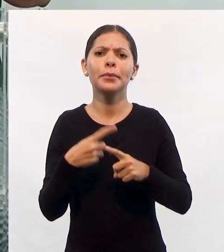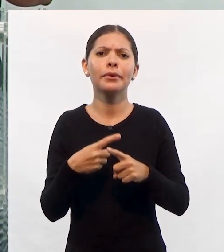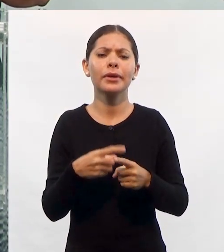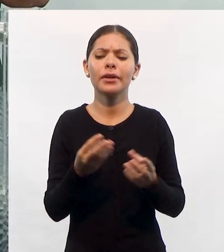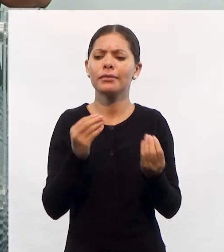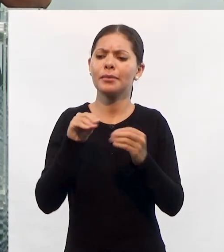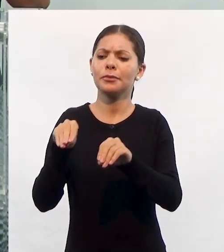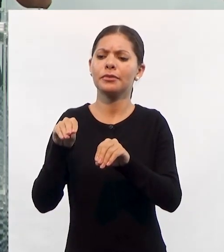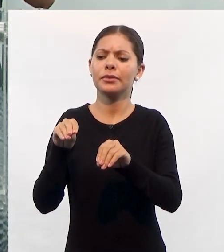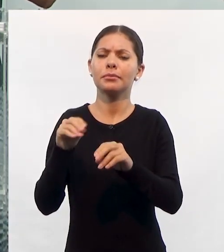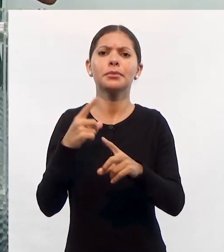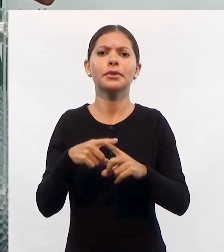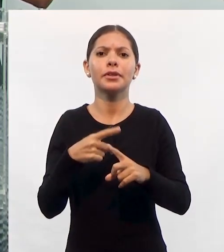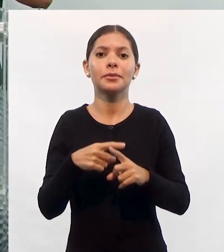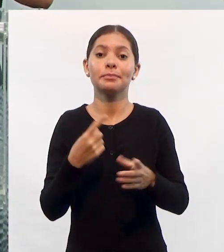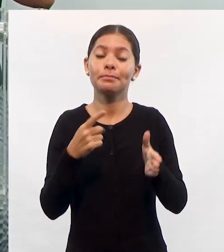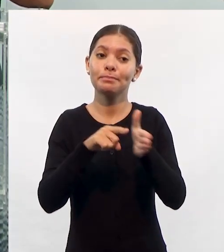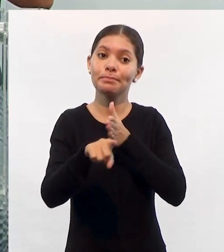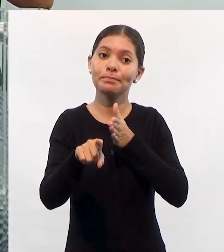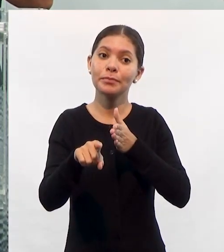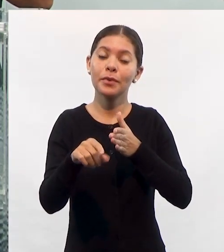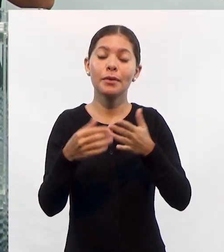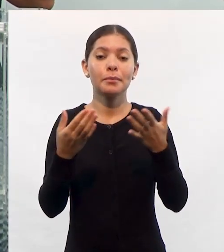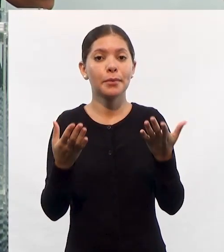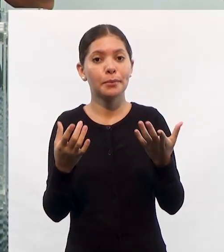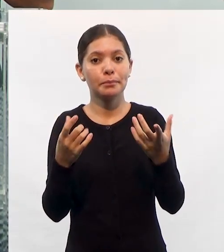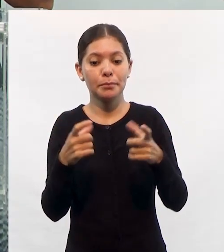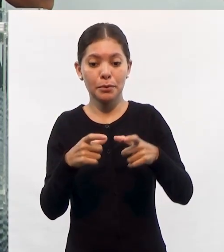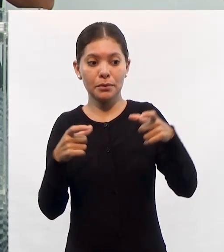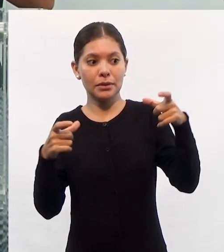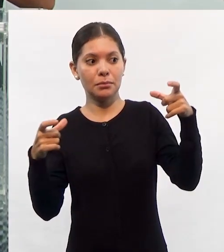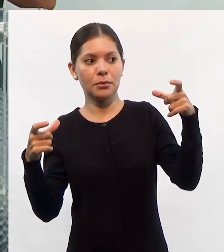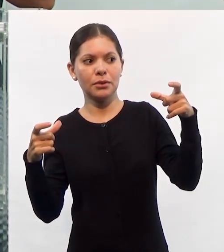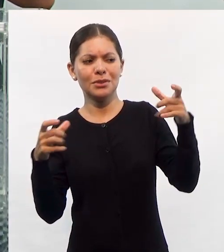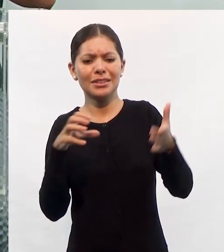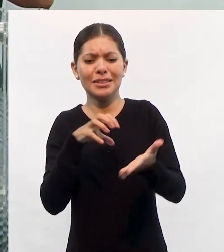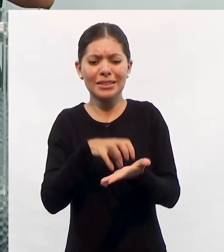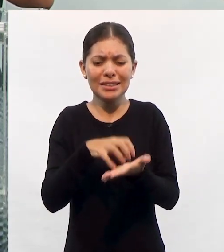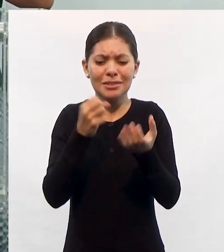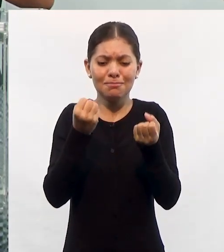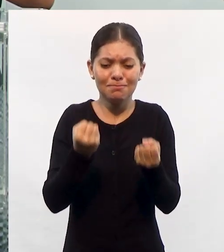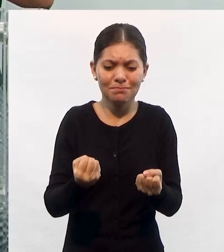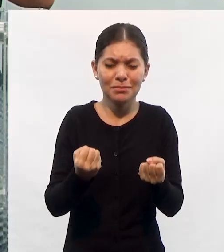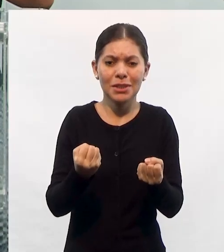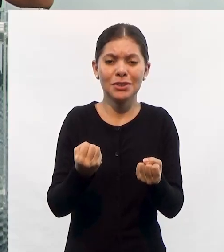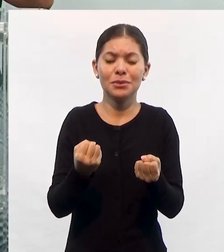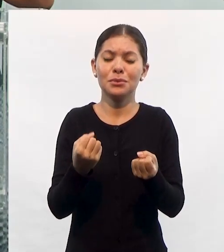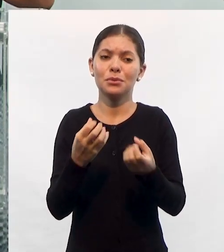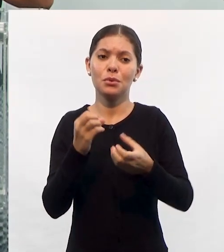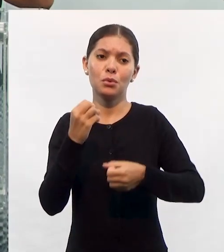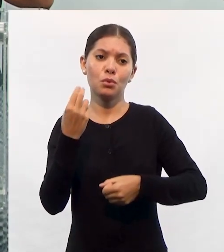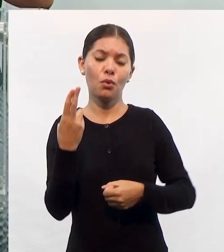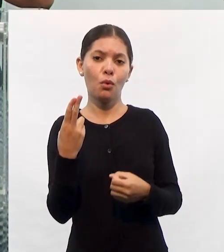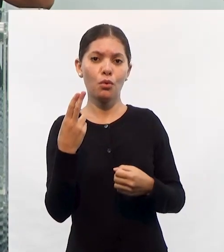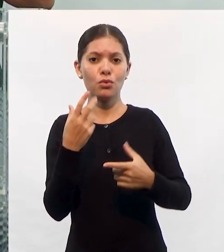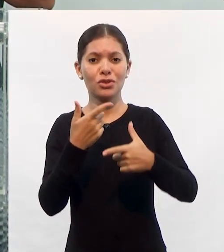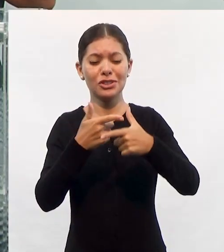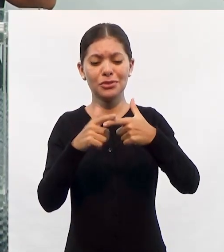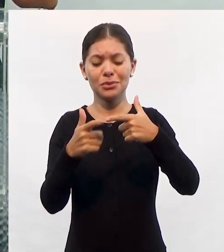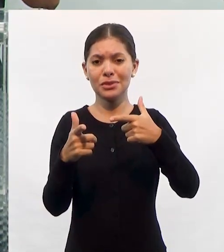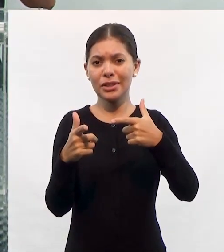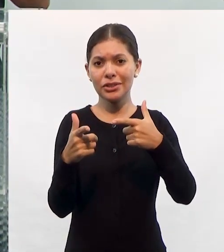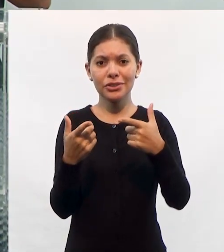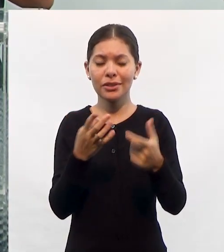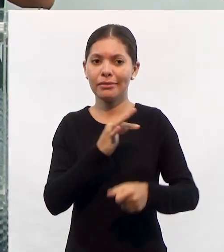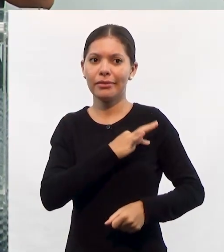ele não vai ser movido? Pode ser pelo tamanho, pelo peso, ou por alguma dificuldade física